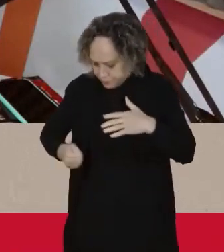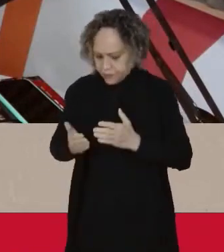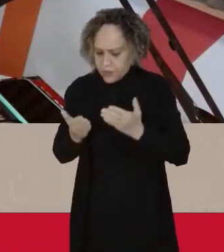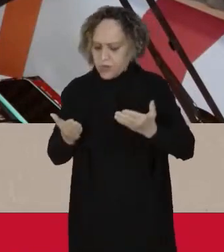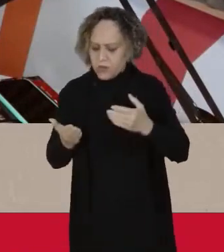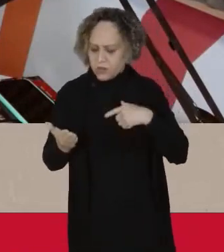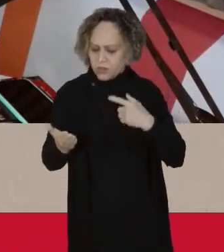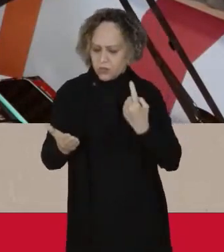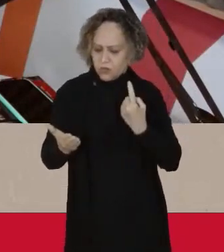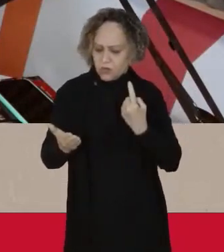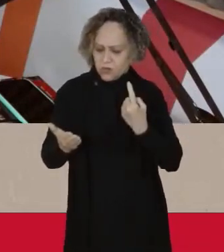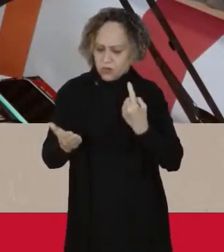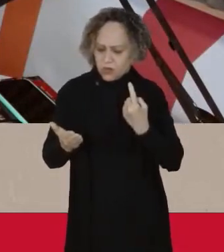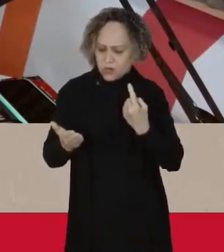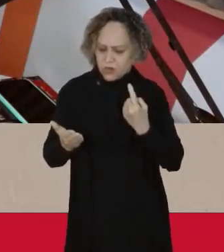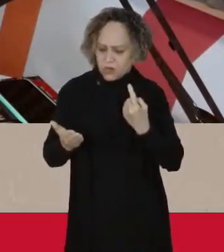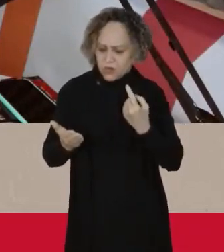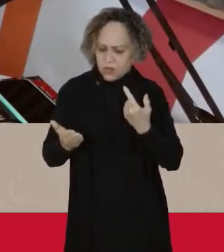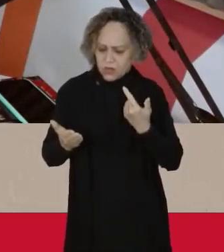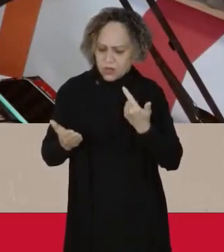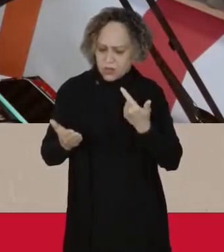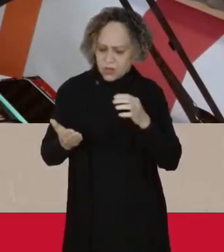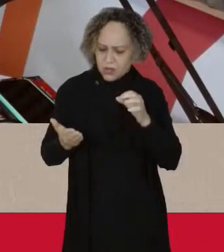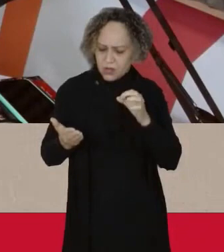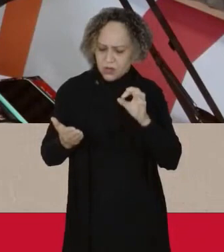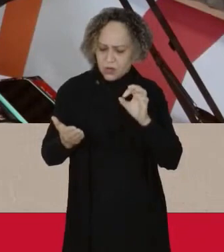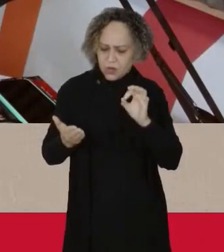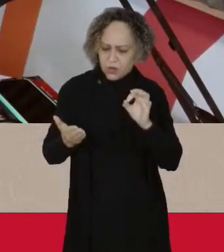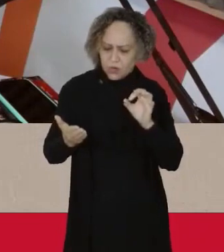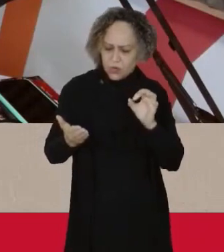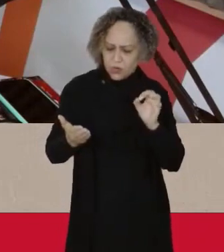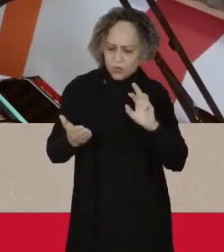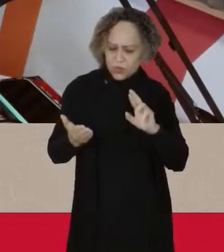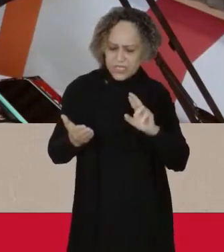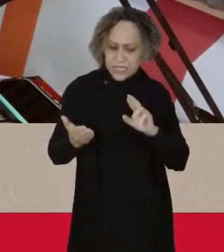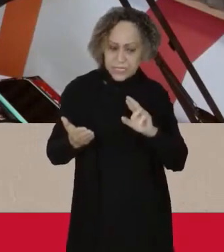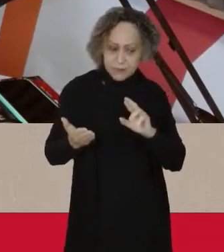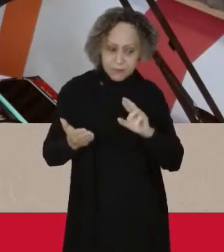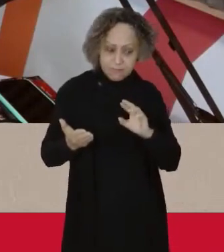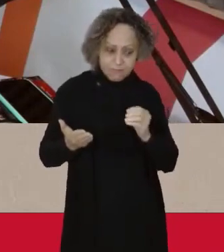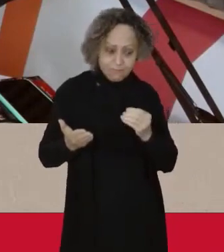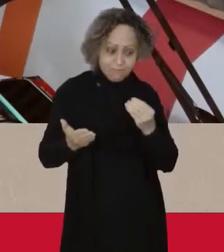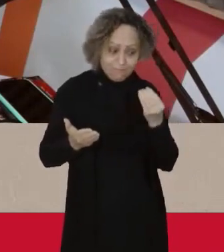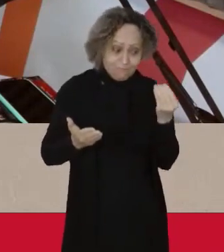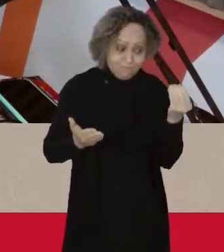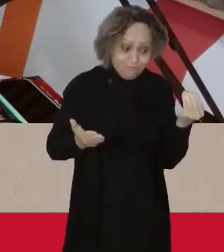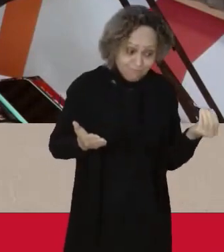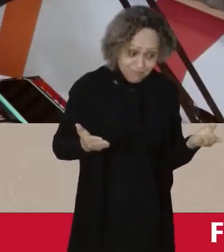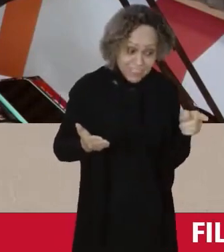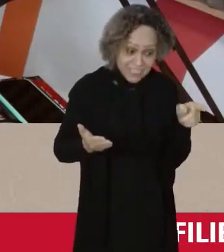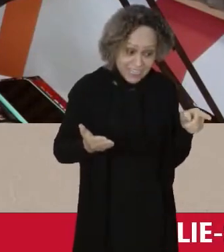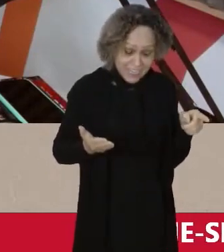toma. Eles ganharam 140. Você está levando 200. Mandei lá pegar na dispensa